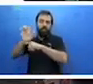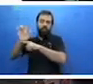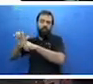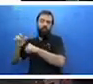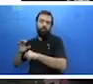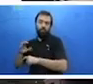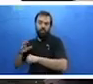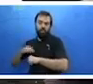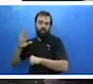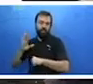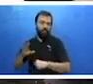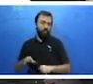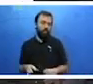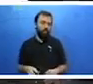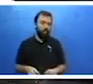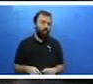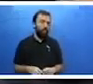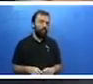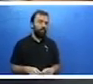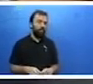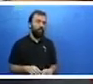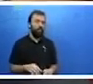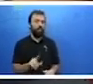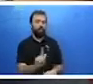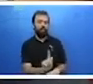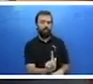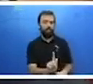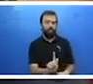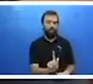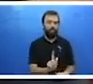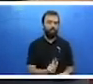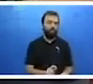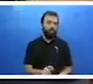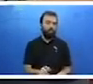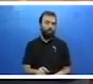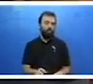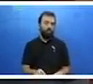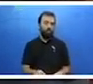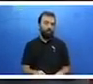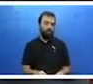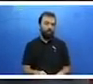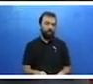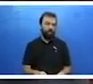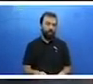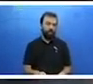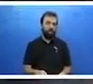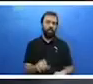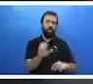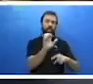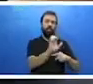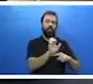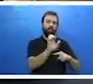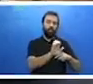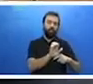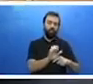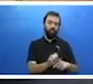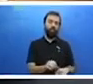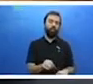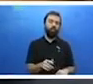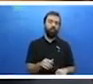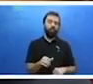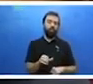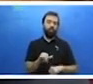Exemplo, letra G. Aqui está assim, estado cuja capital é Boa Vista. Eu pergunto, qual